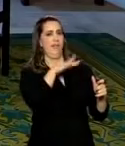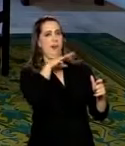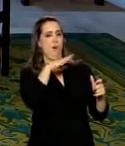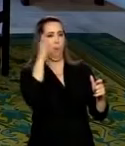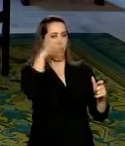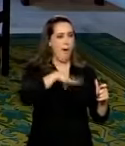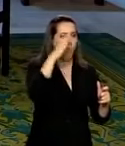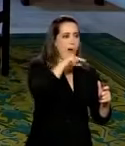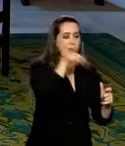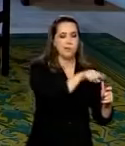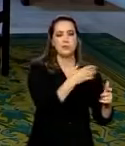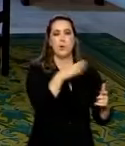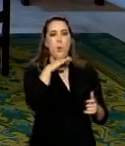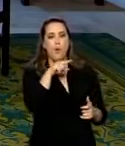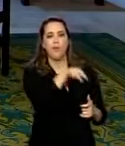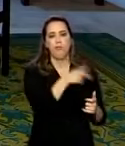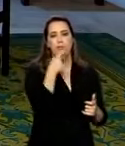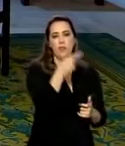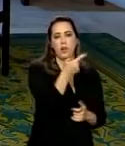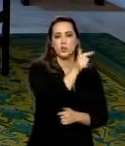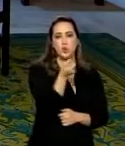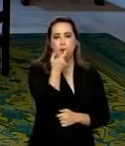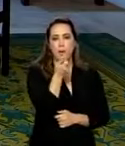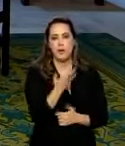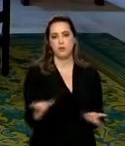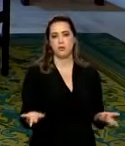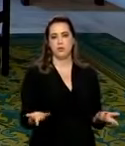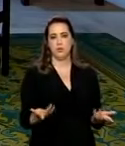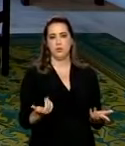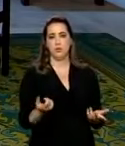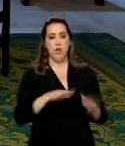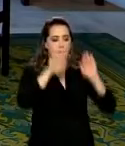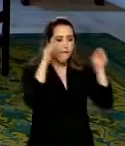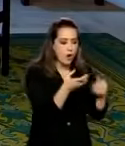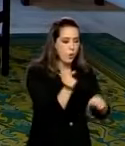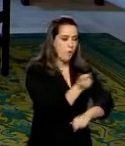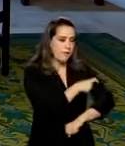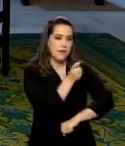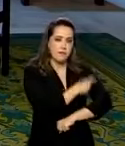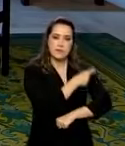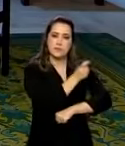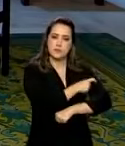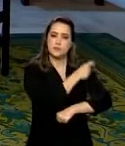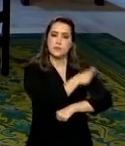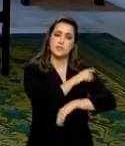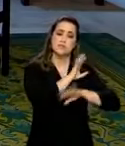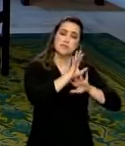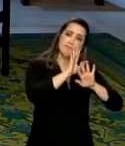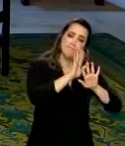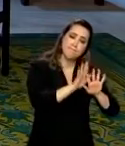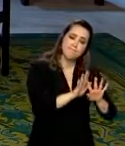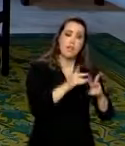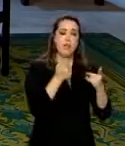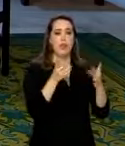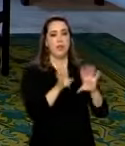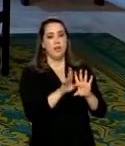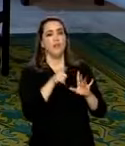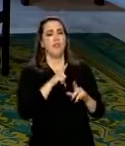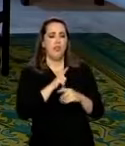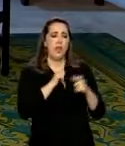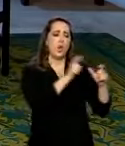a vacina sim, mas não apenas a vacina. Afinal de contas, a vacina tem dado mostras, né, em algum lugar no mundo, tipo de